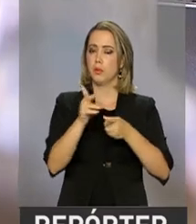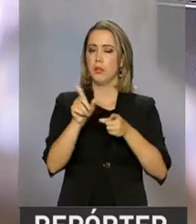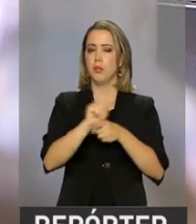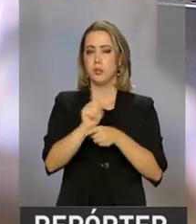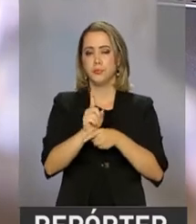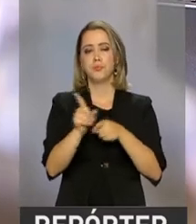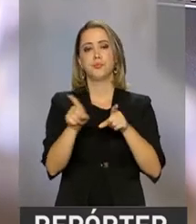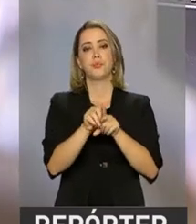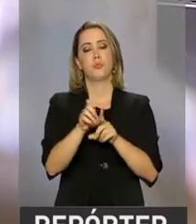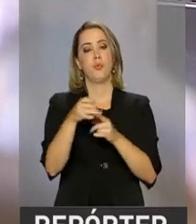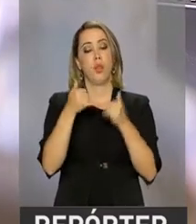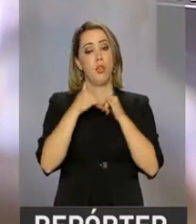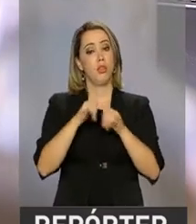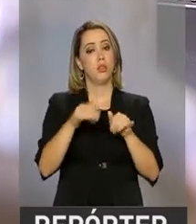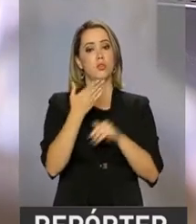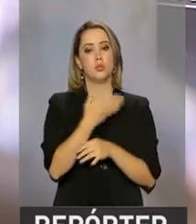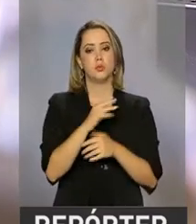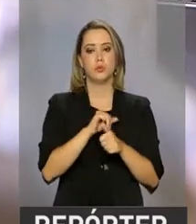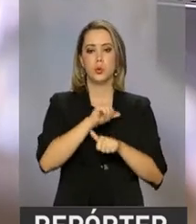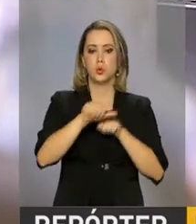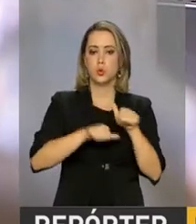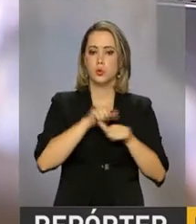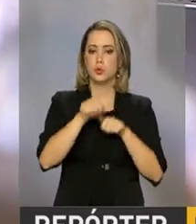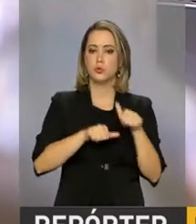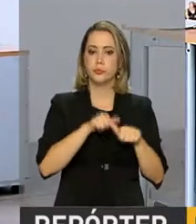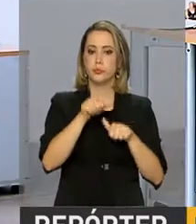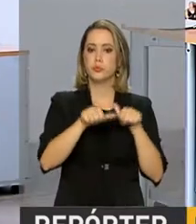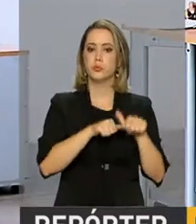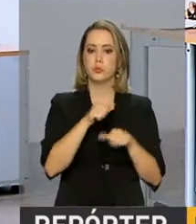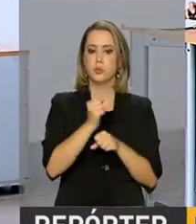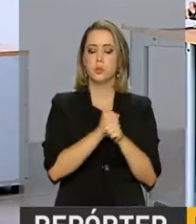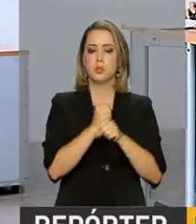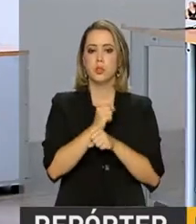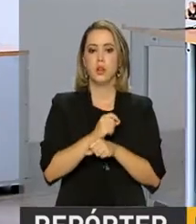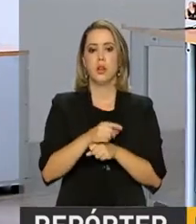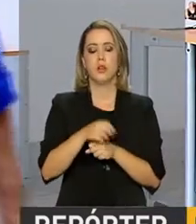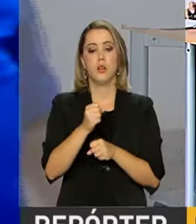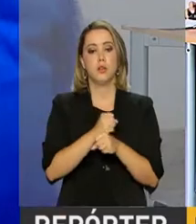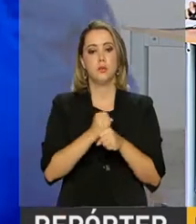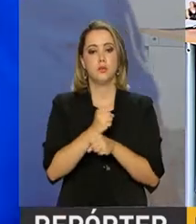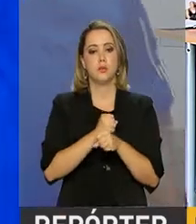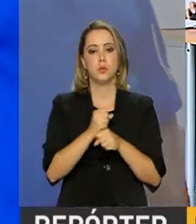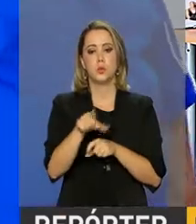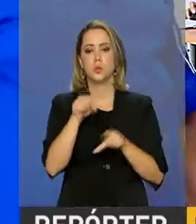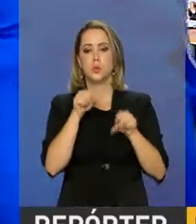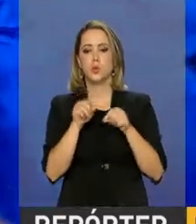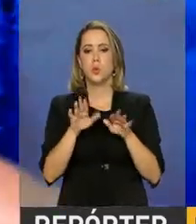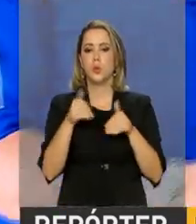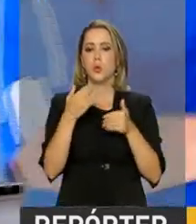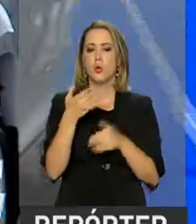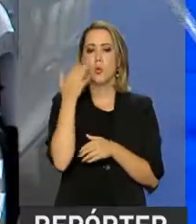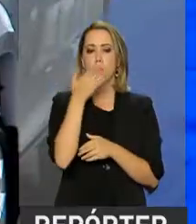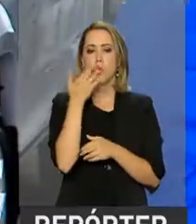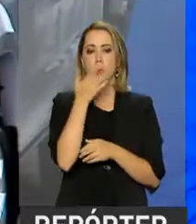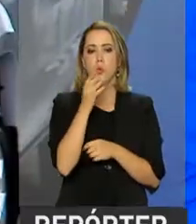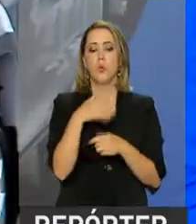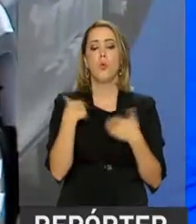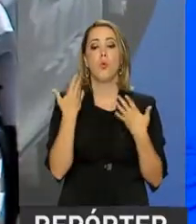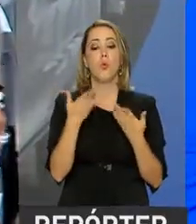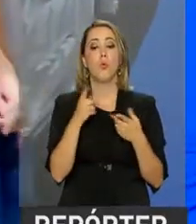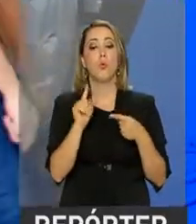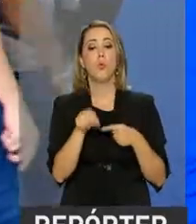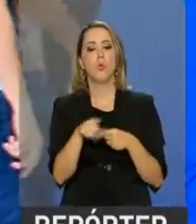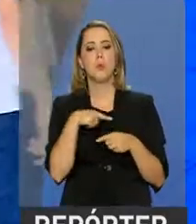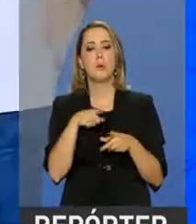o seu jair troca de carro todos os anos além de escolher a cor o modelo ea potência do veículo ele sempre